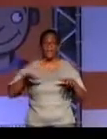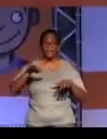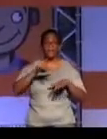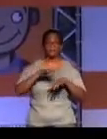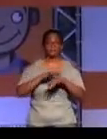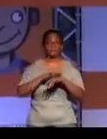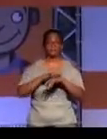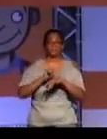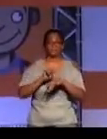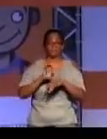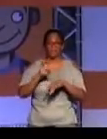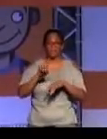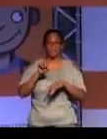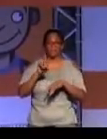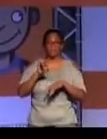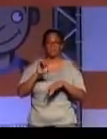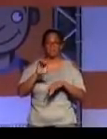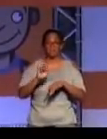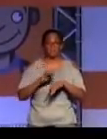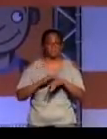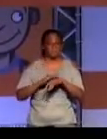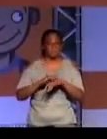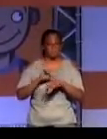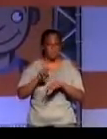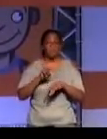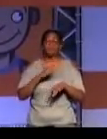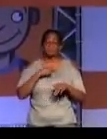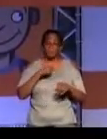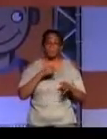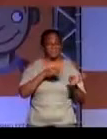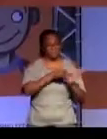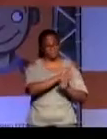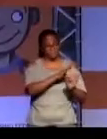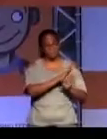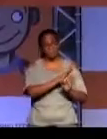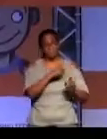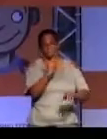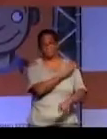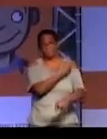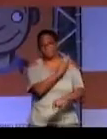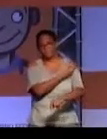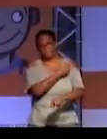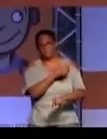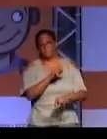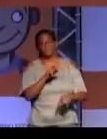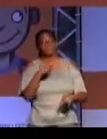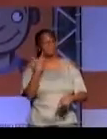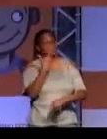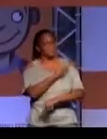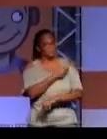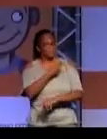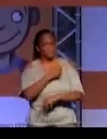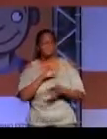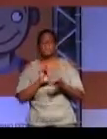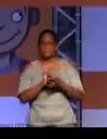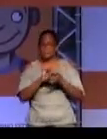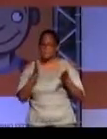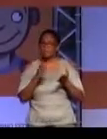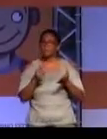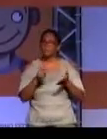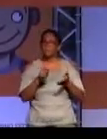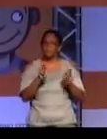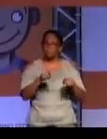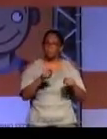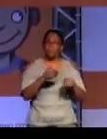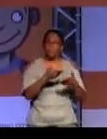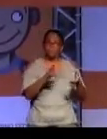dizer, toda área com recomendação para vacinação. As vacinas sempre estiveram disponíveis nessa região